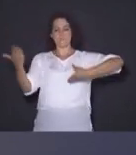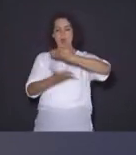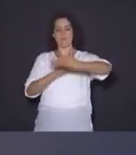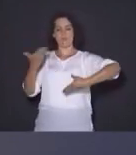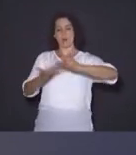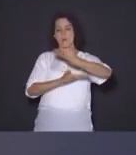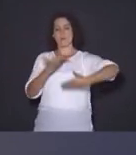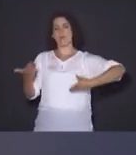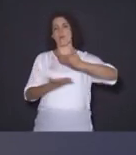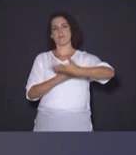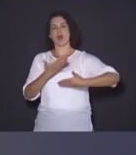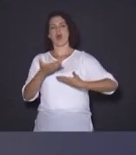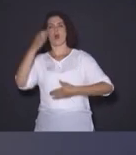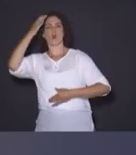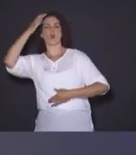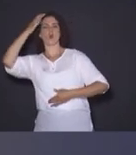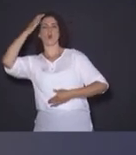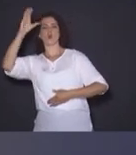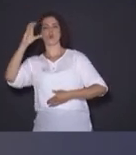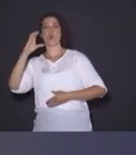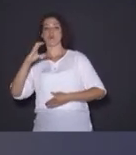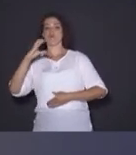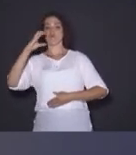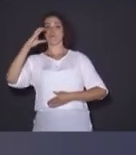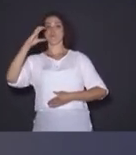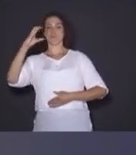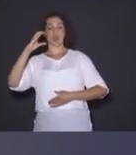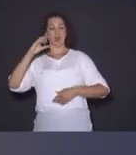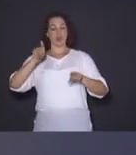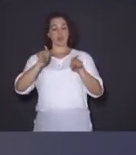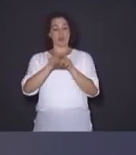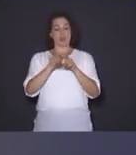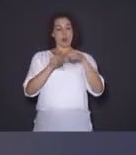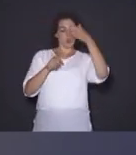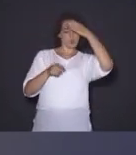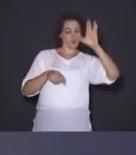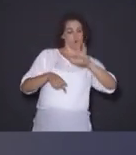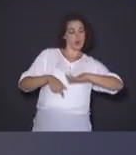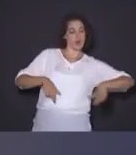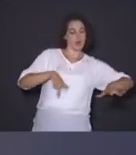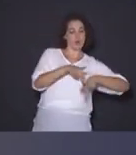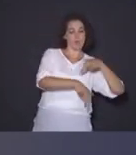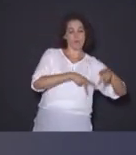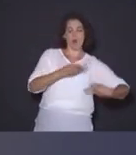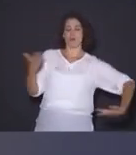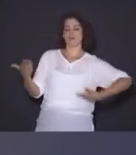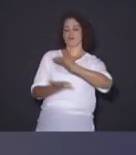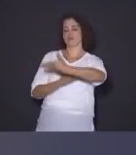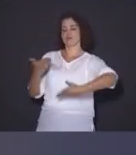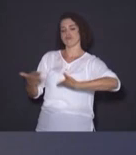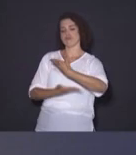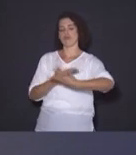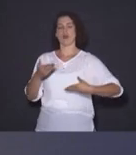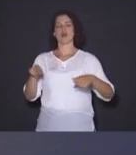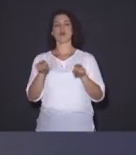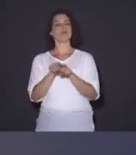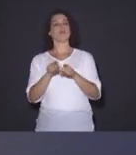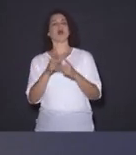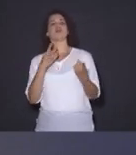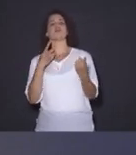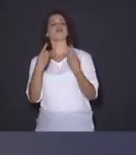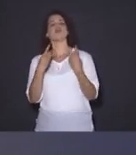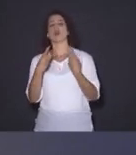ea cultura produzir as culturas produzidas localmente falamos de um diálogo permanente entre si as